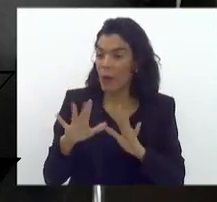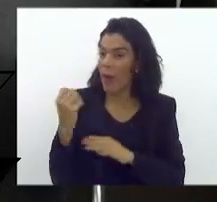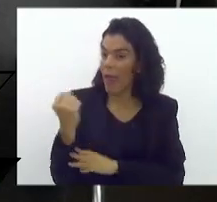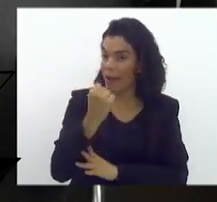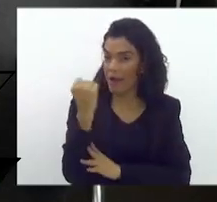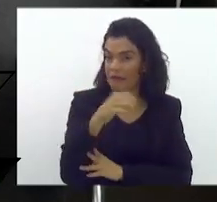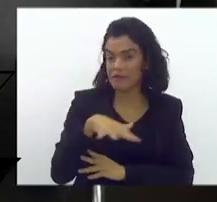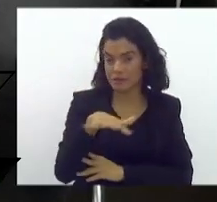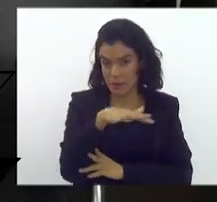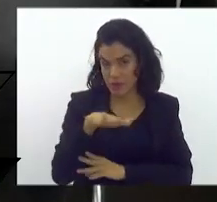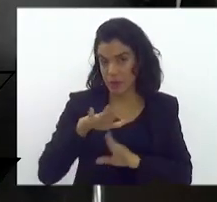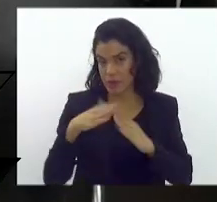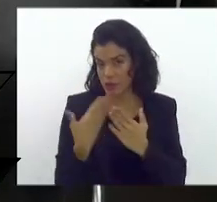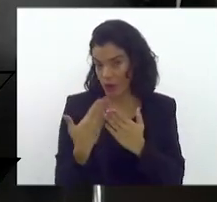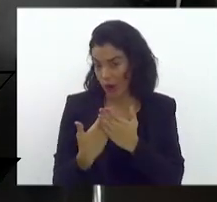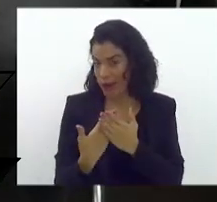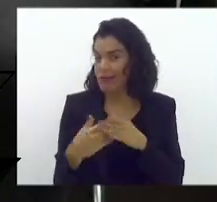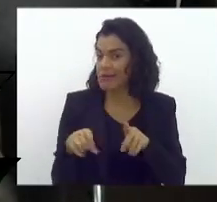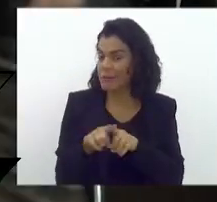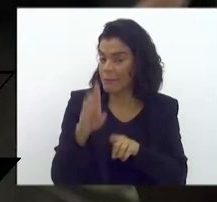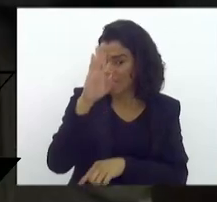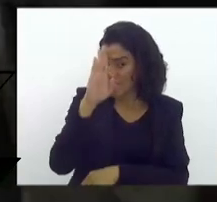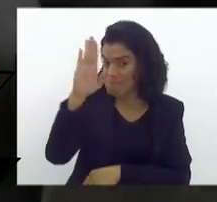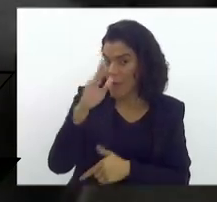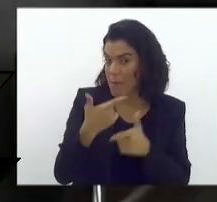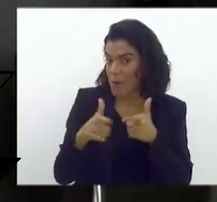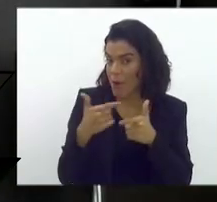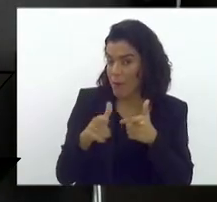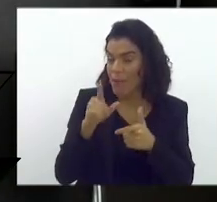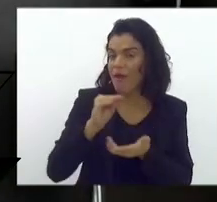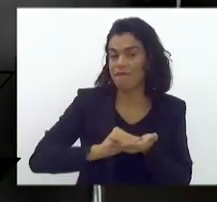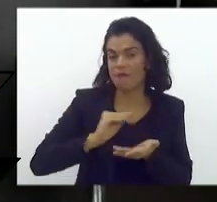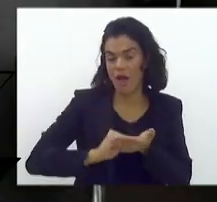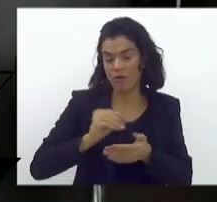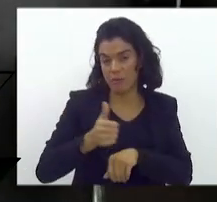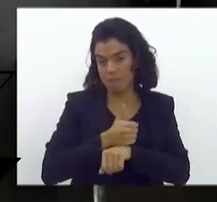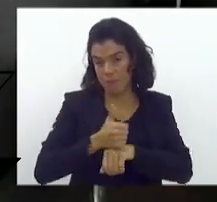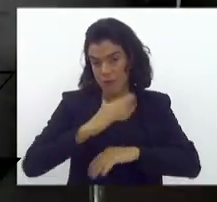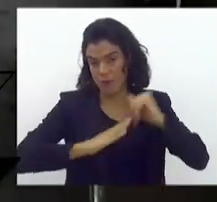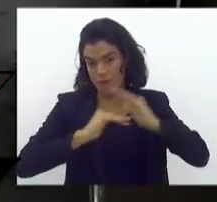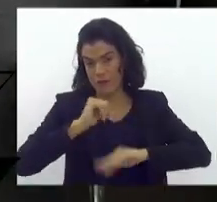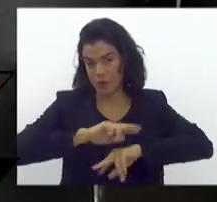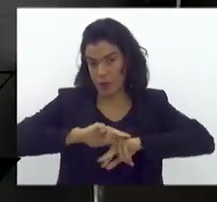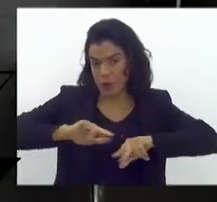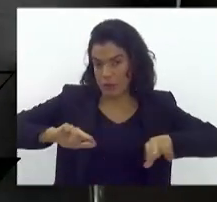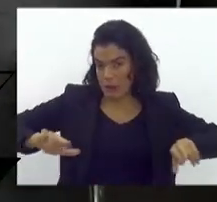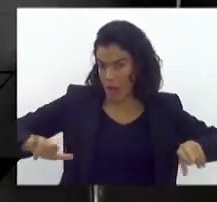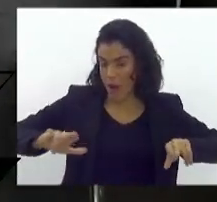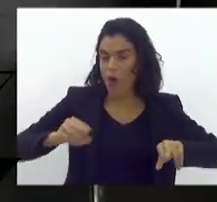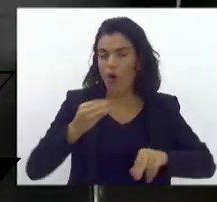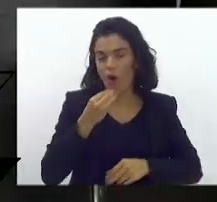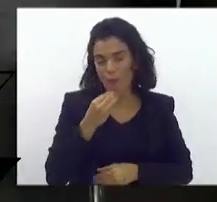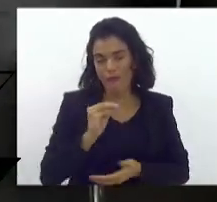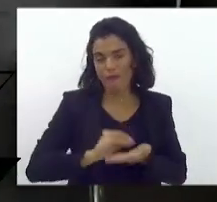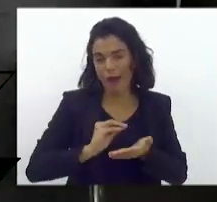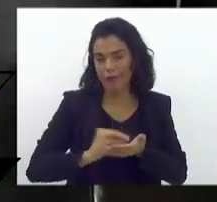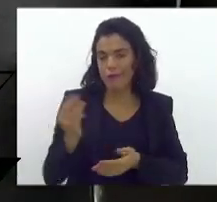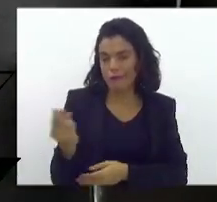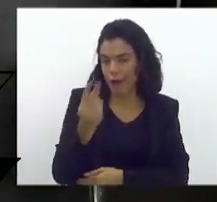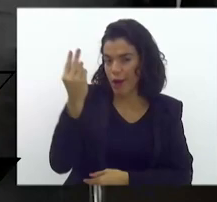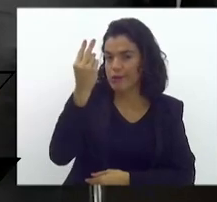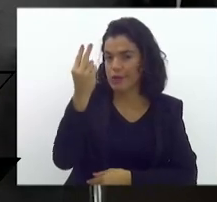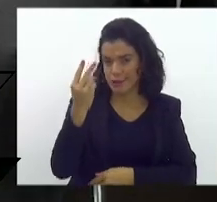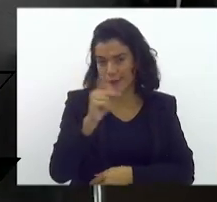grave essa situação nas nossas escolas. Eu quero destacar que o principal problema é a falta de profissionais, né, obviamente somada à desvalorização que eles